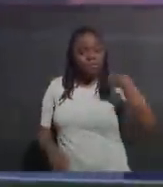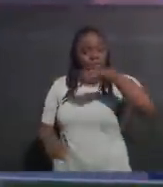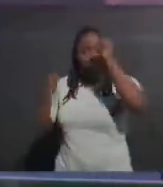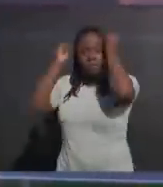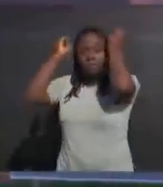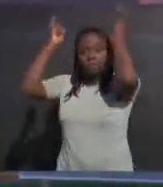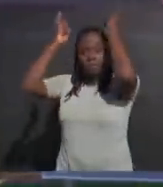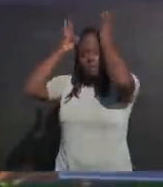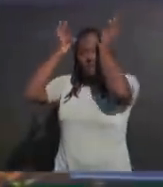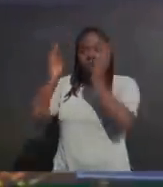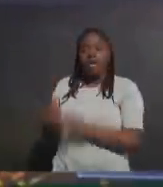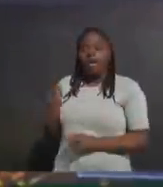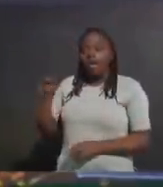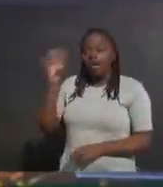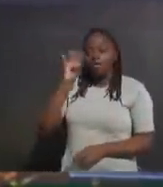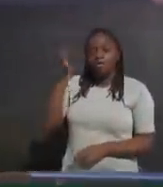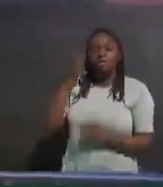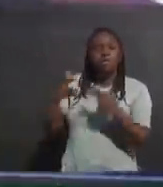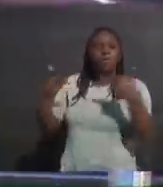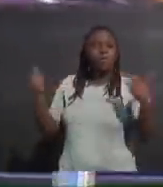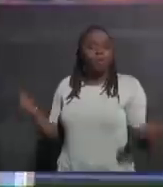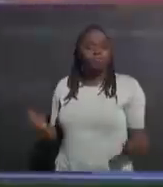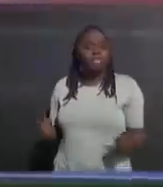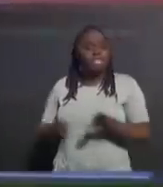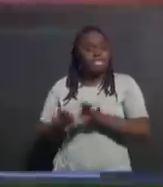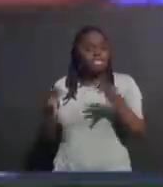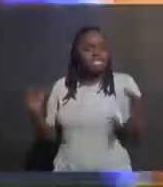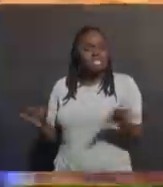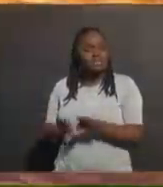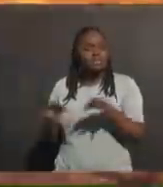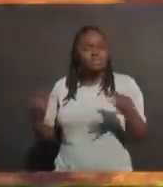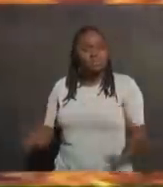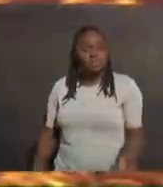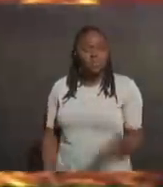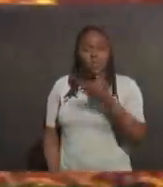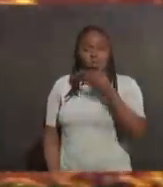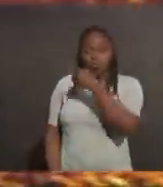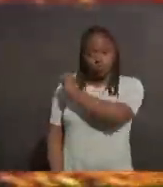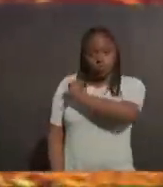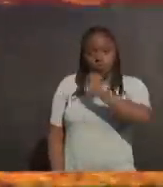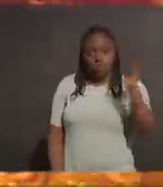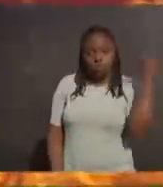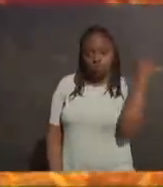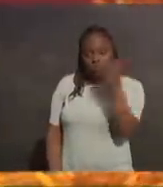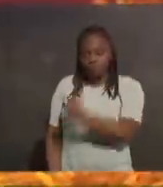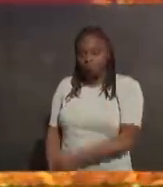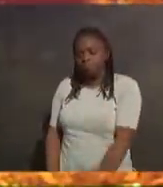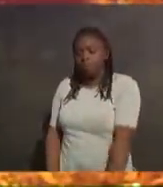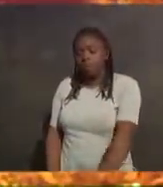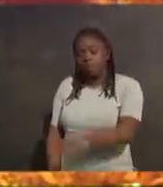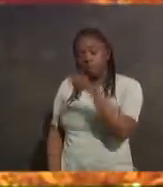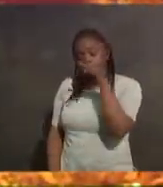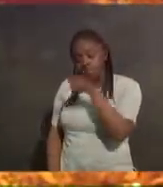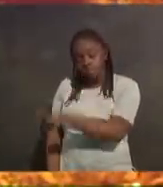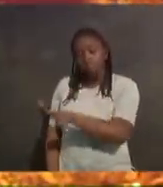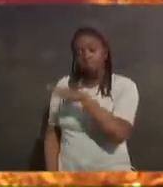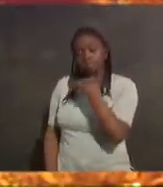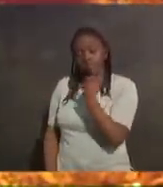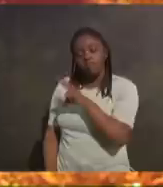para Moisés resolver coisa trivial. O sogro de Moisés chegou lá e falou assim: você vai